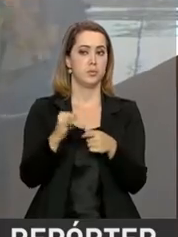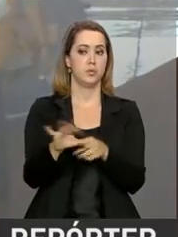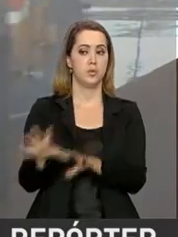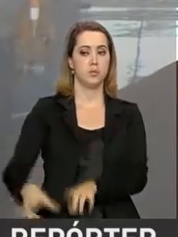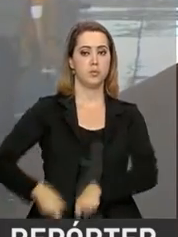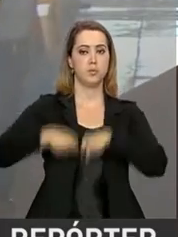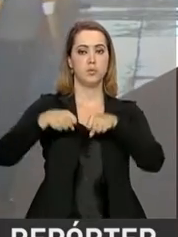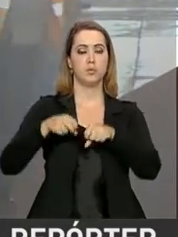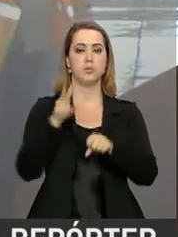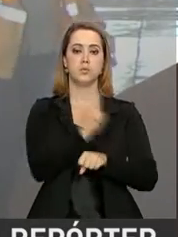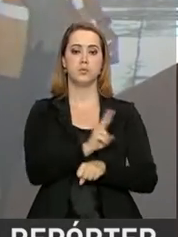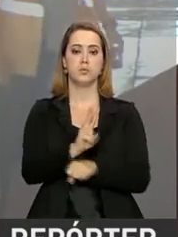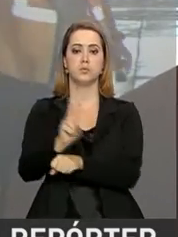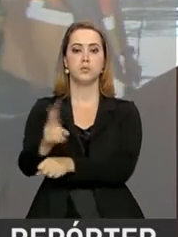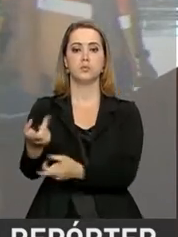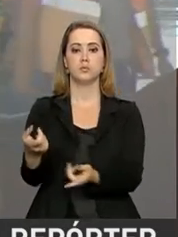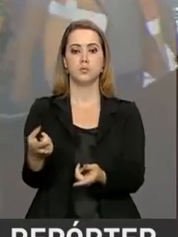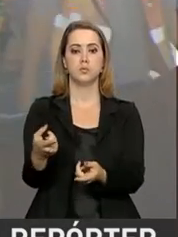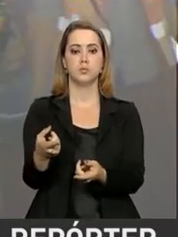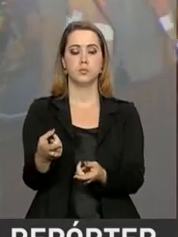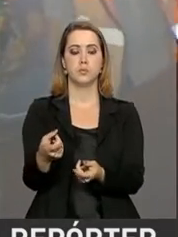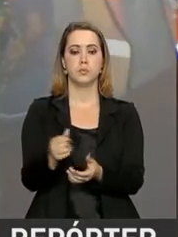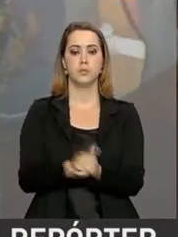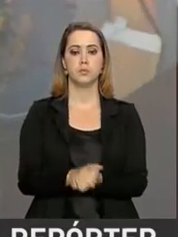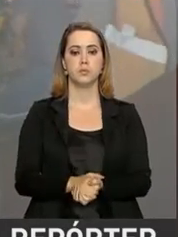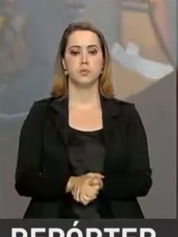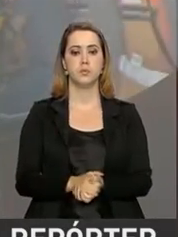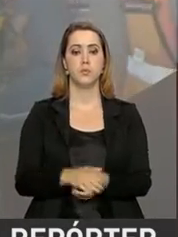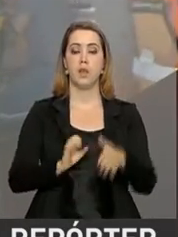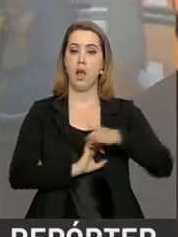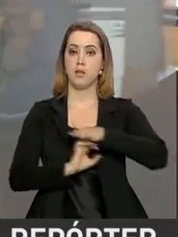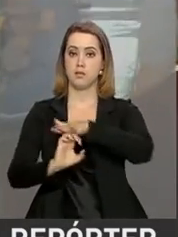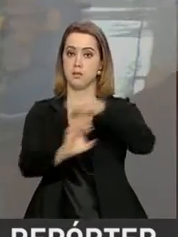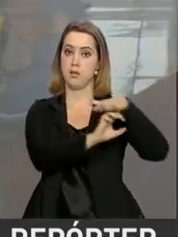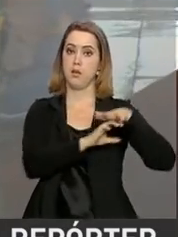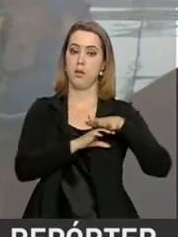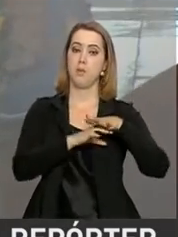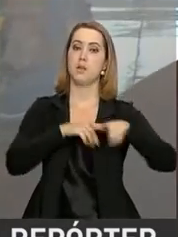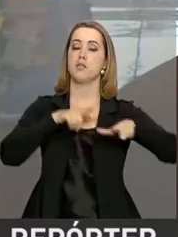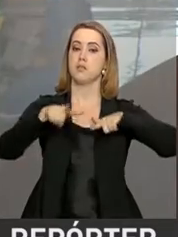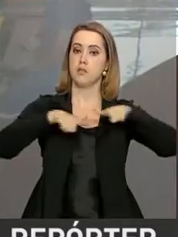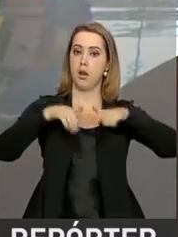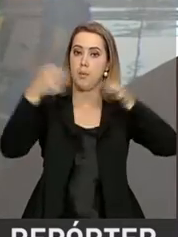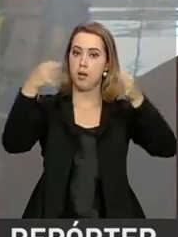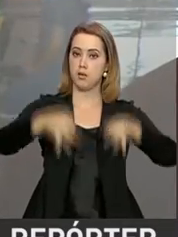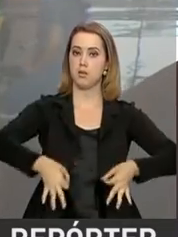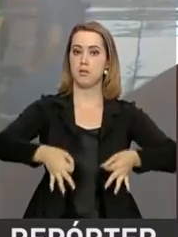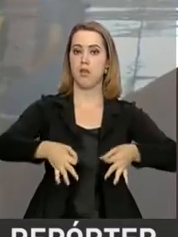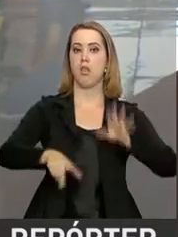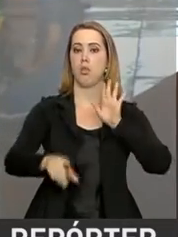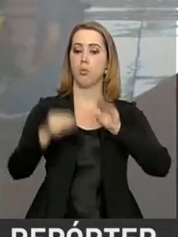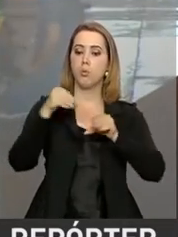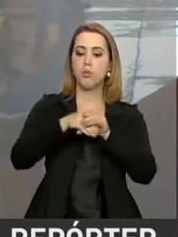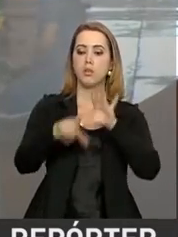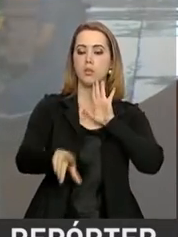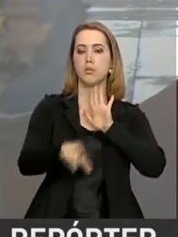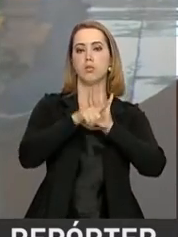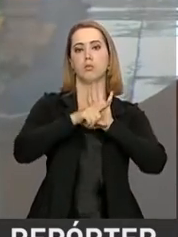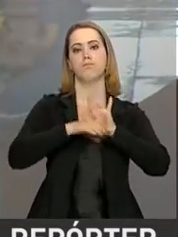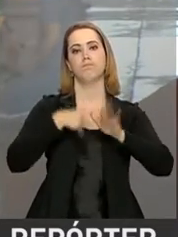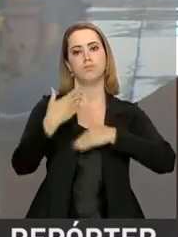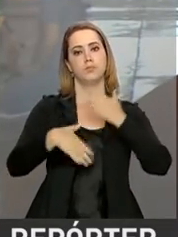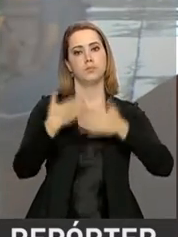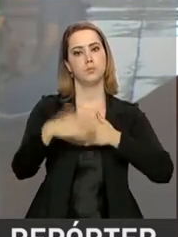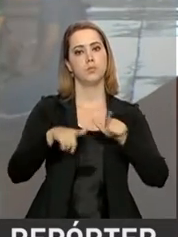a gente está protegendo é as empresas que estão trabalhando cumprindo a lei garantiu inclusive os empregos na que são